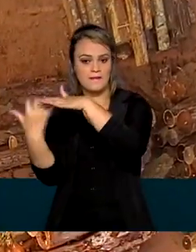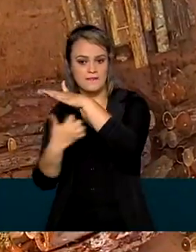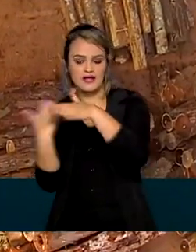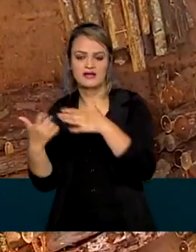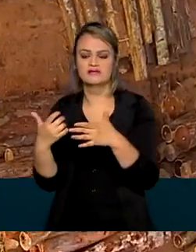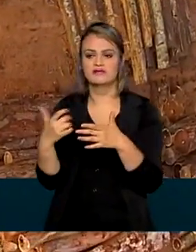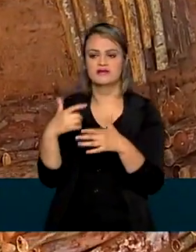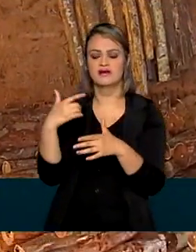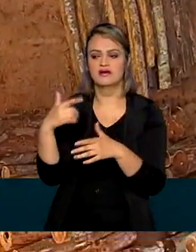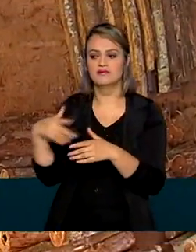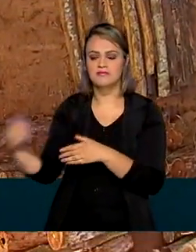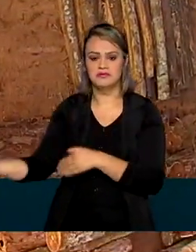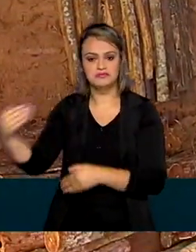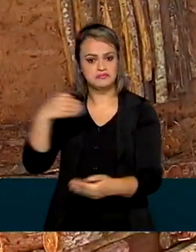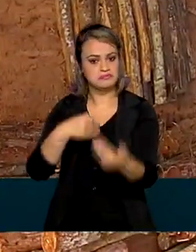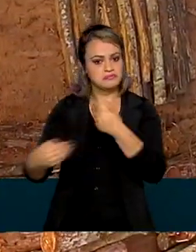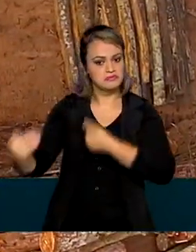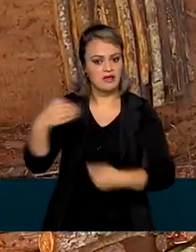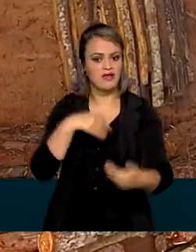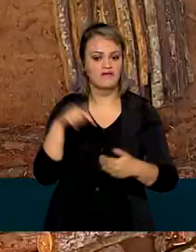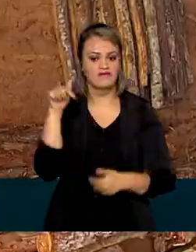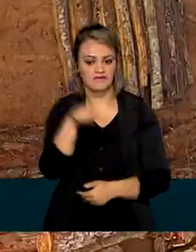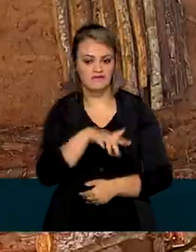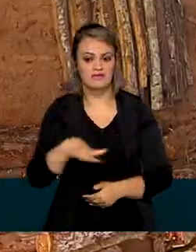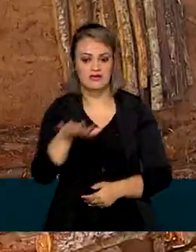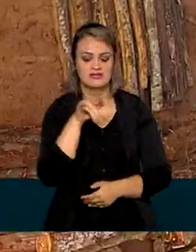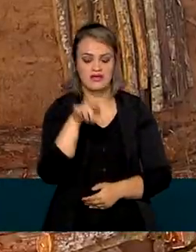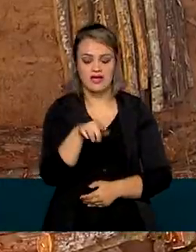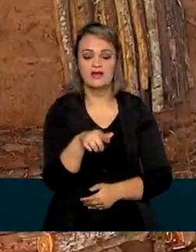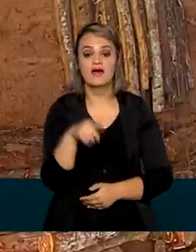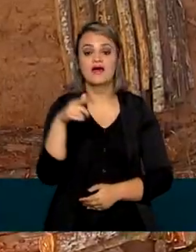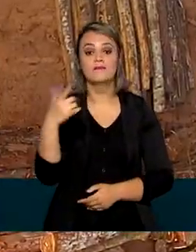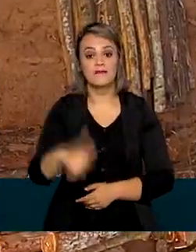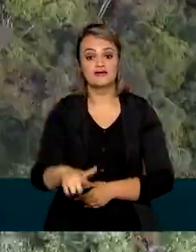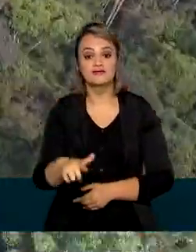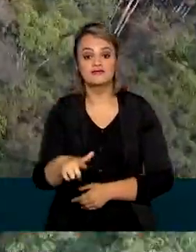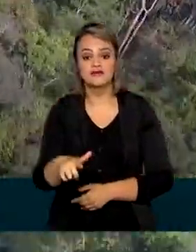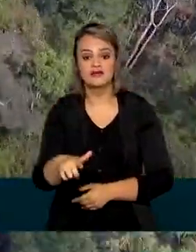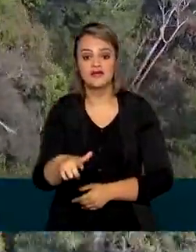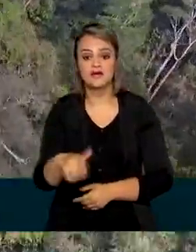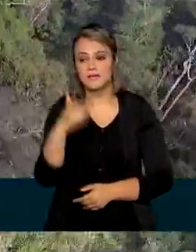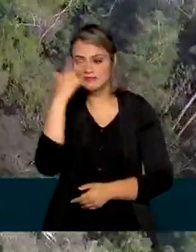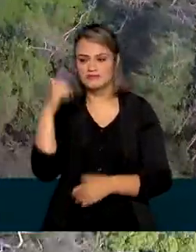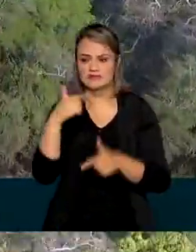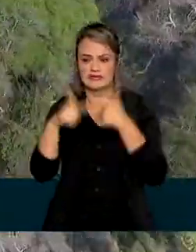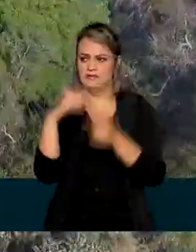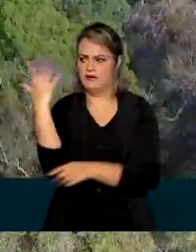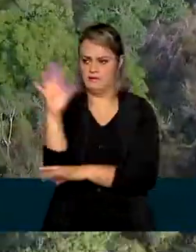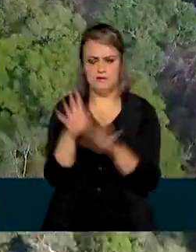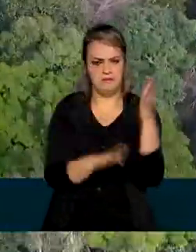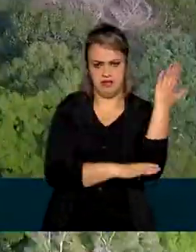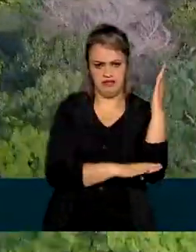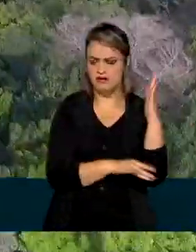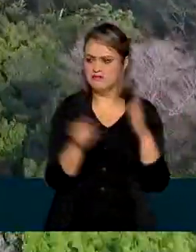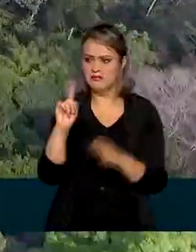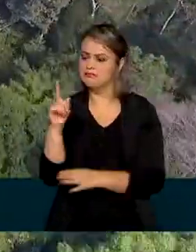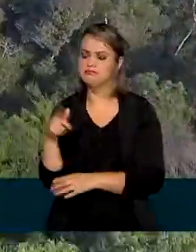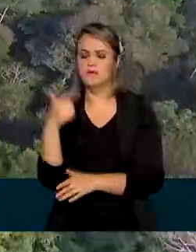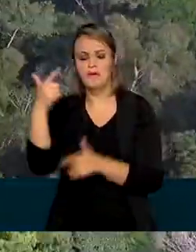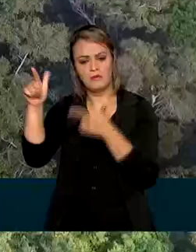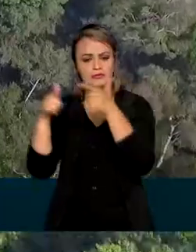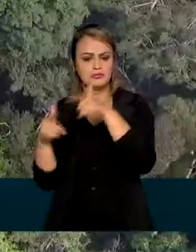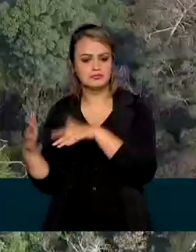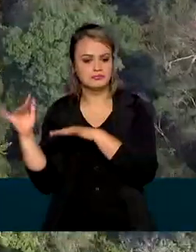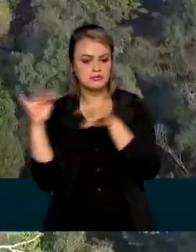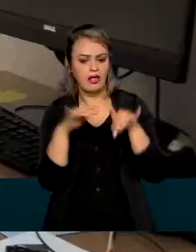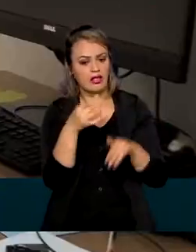de fabricação de produtos florestais madeireiros, mas também não madeireiros e serviços nas unidades de